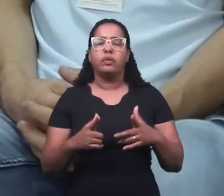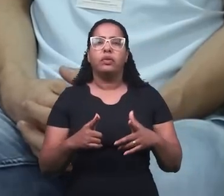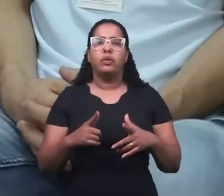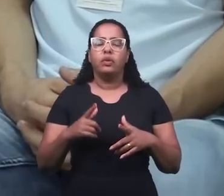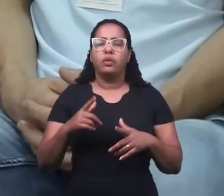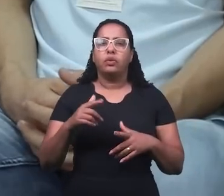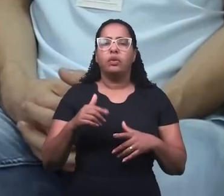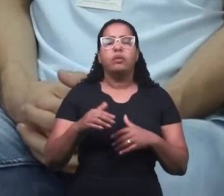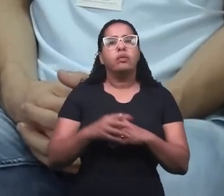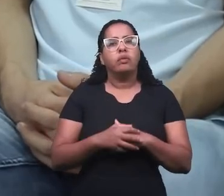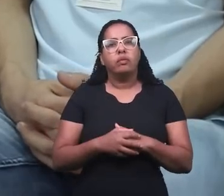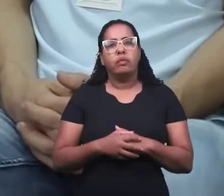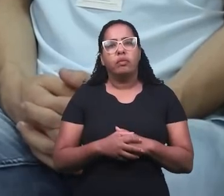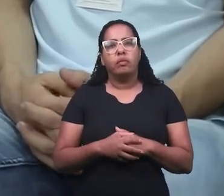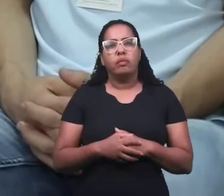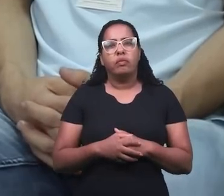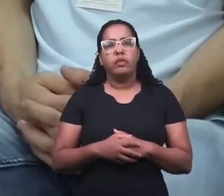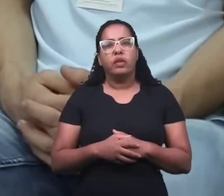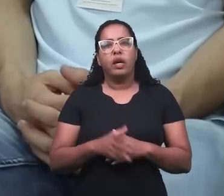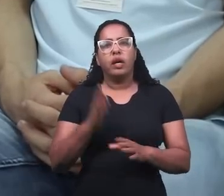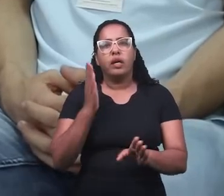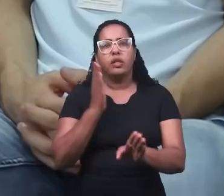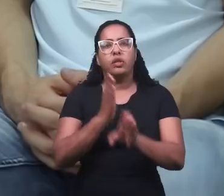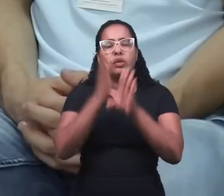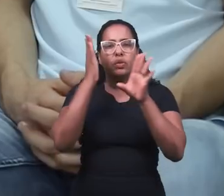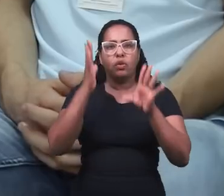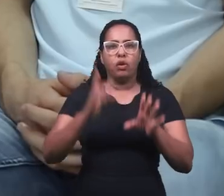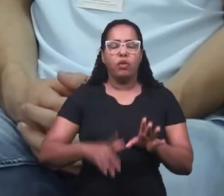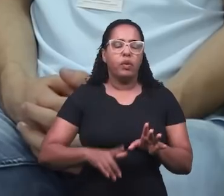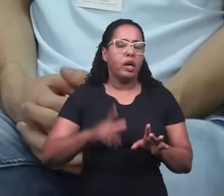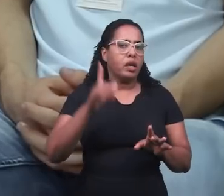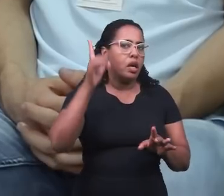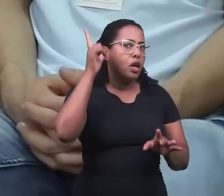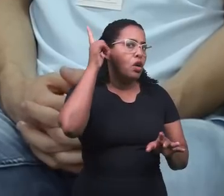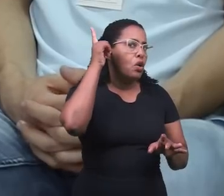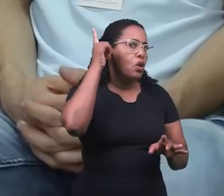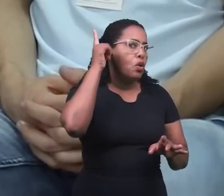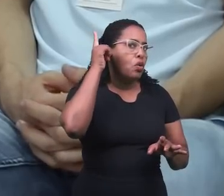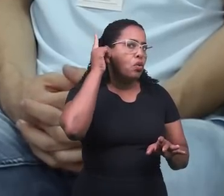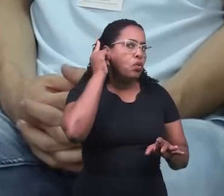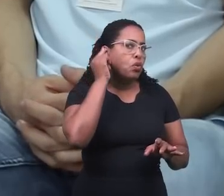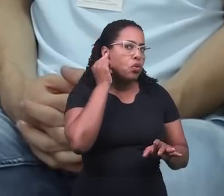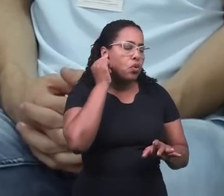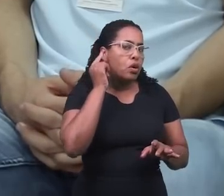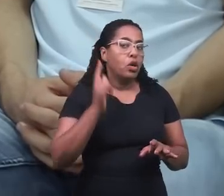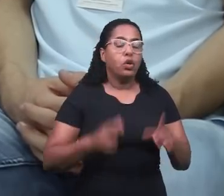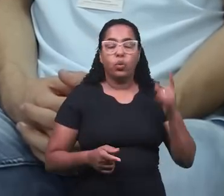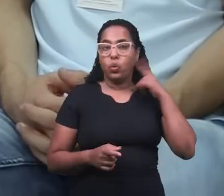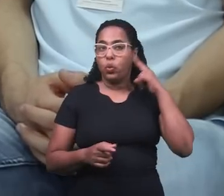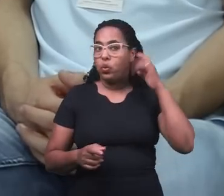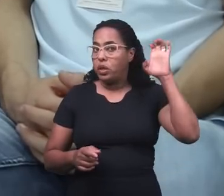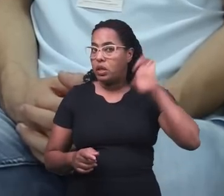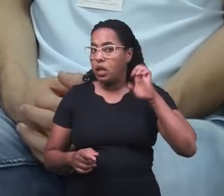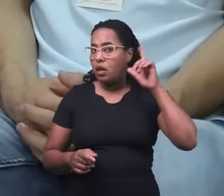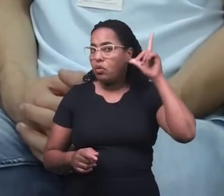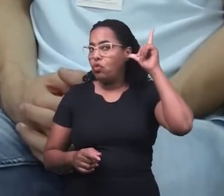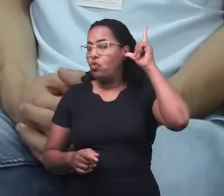O oftalmo e tudo. E ali foi diagnosticado que o Davi estava com uma perda auditiva no ouvido